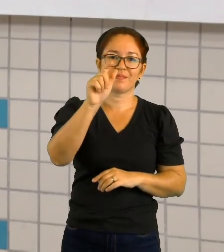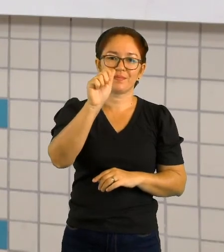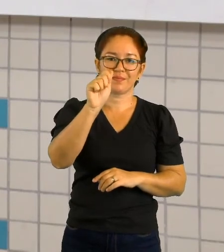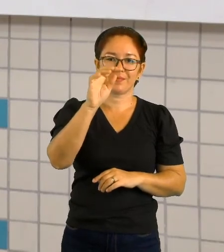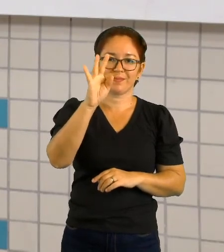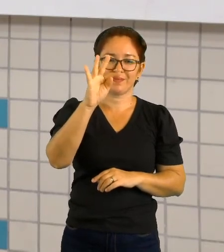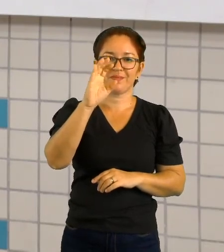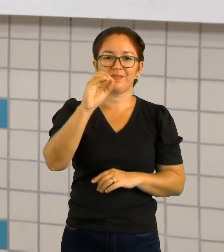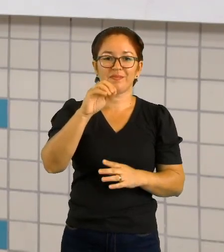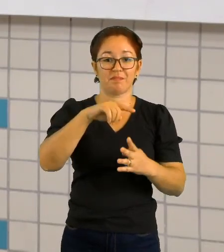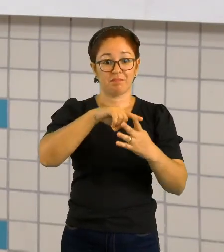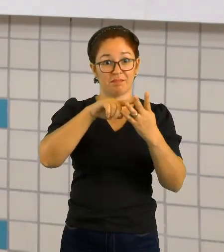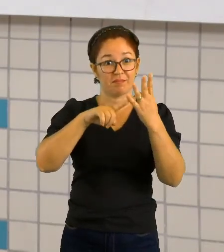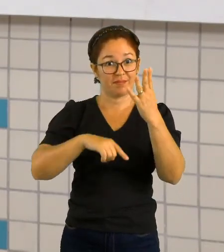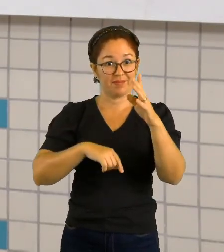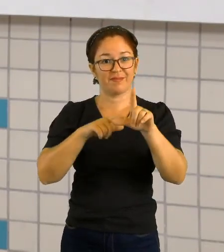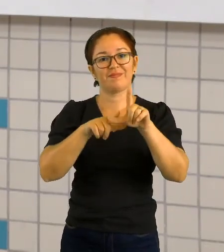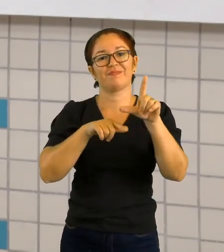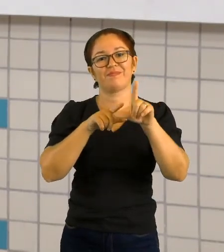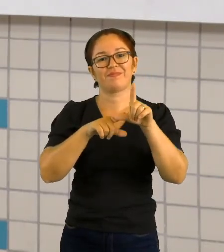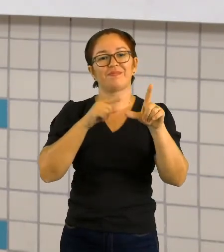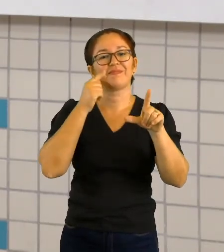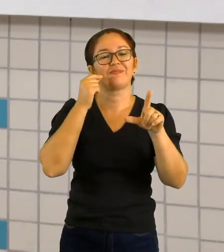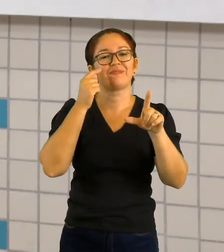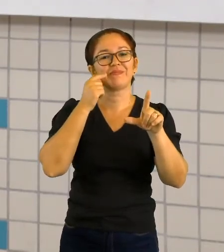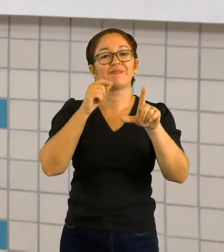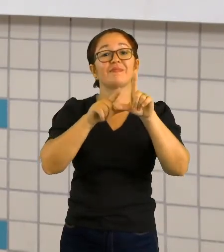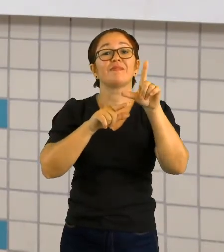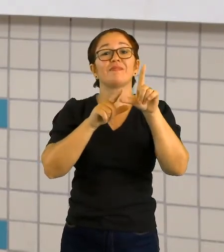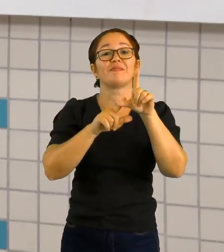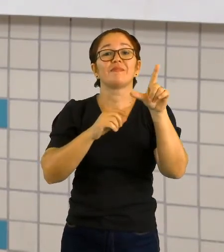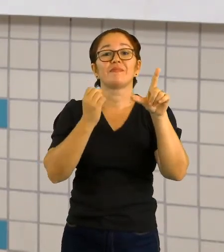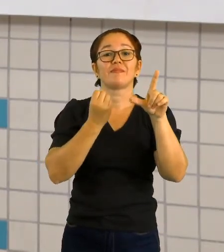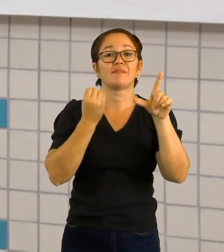Gato. Muito bem. Então, gato tem quantas letras?